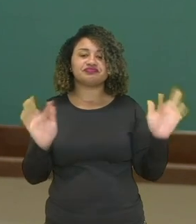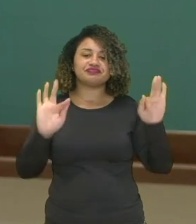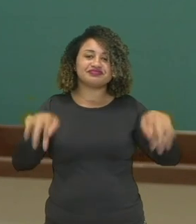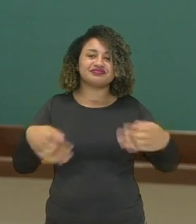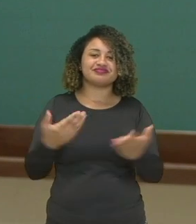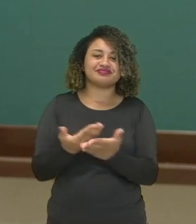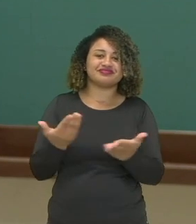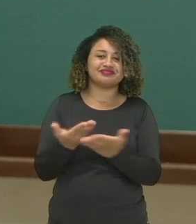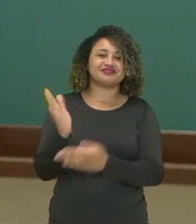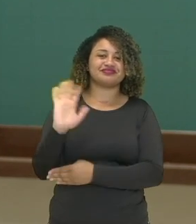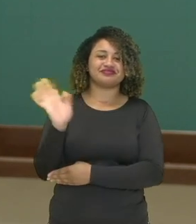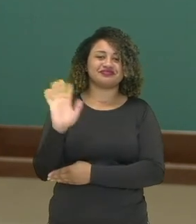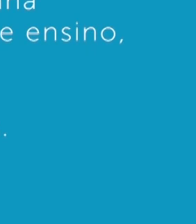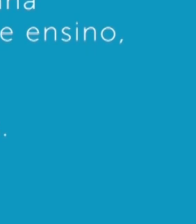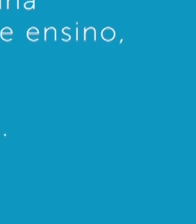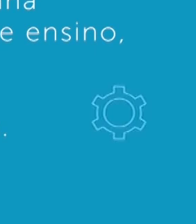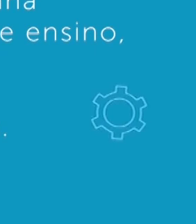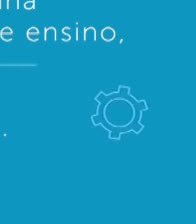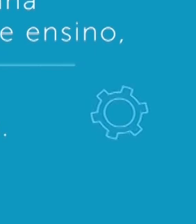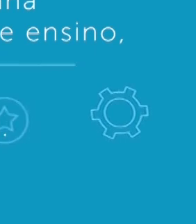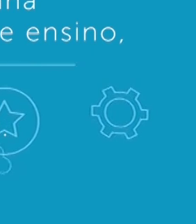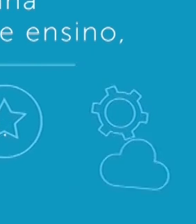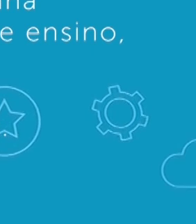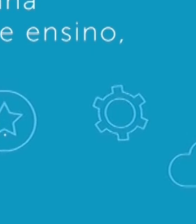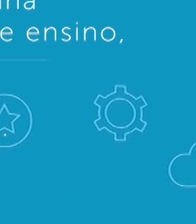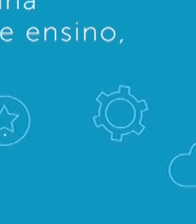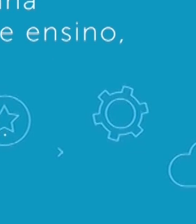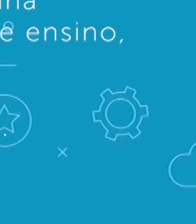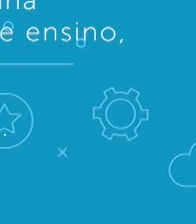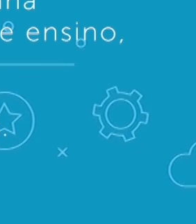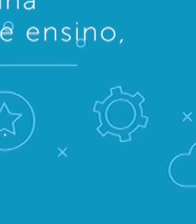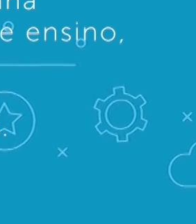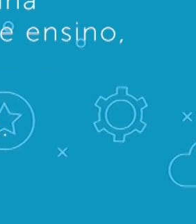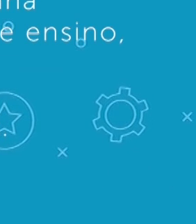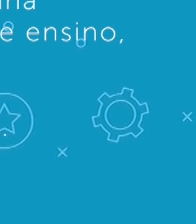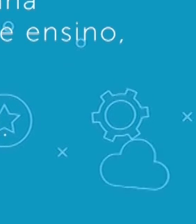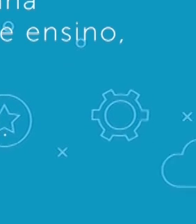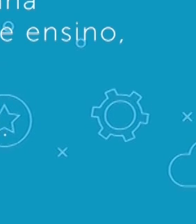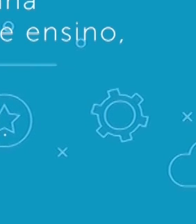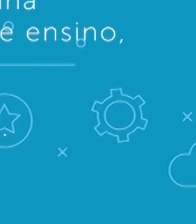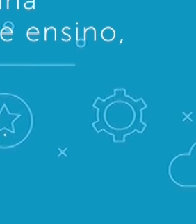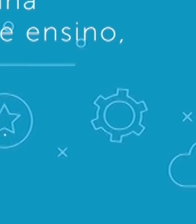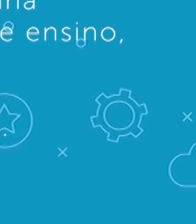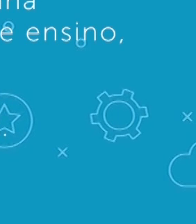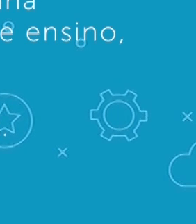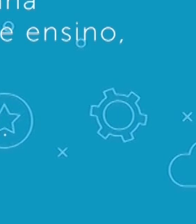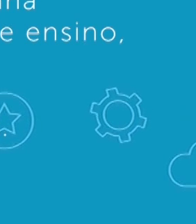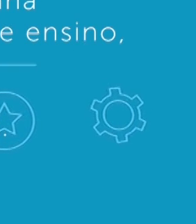próxima classe!